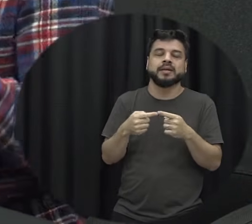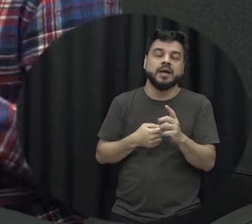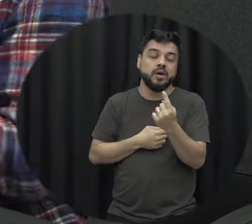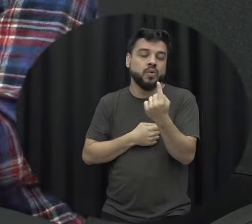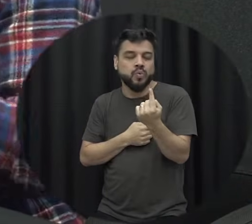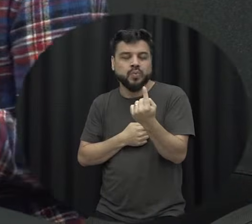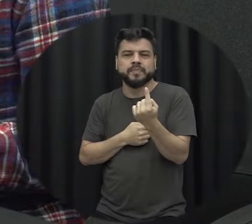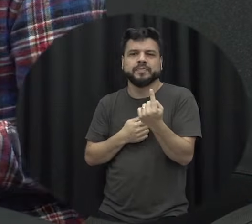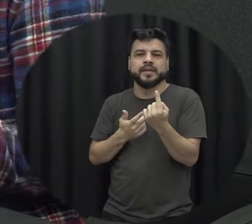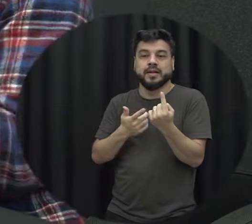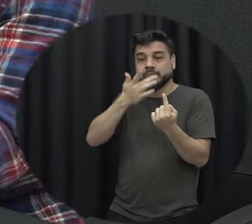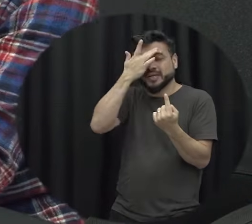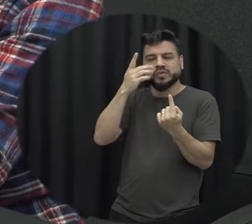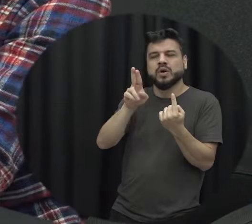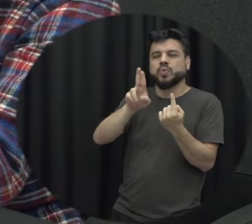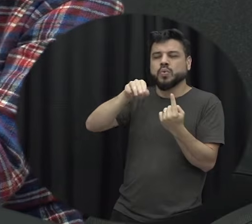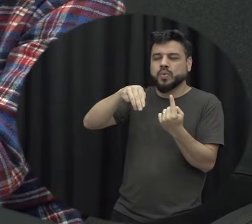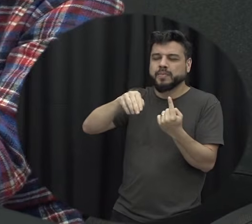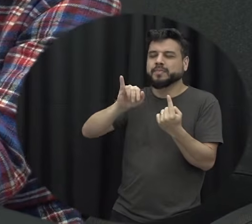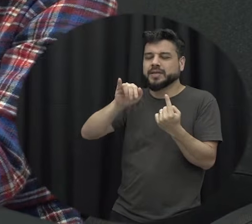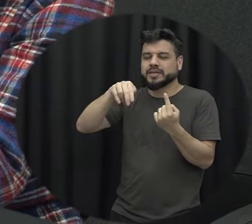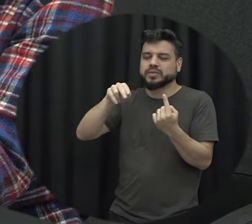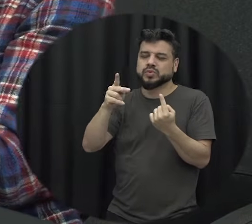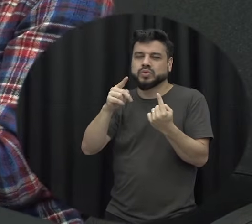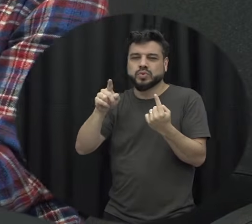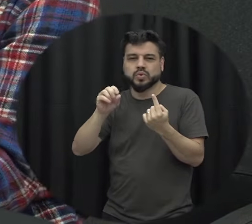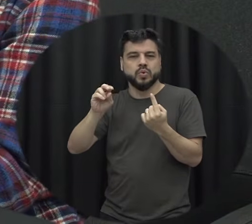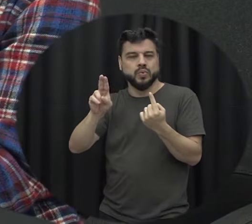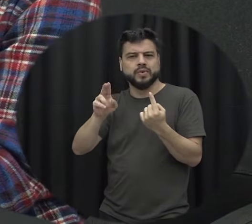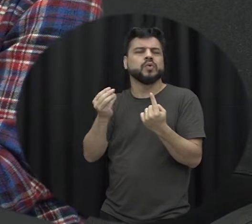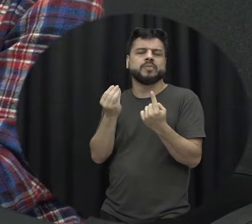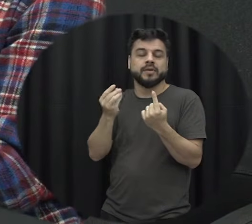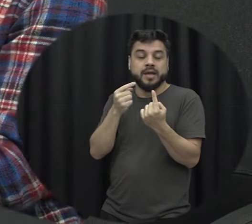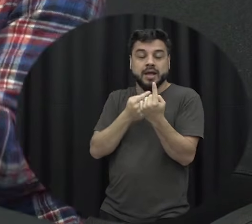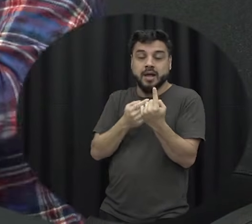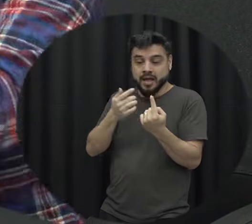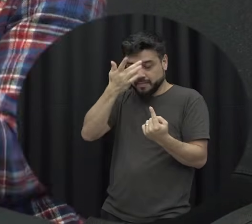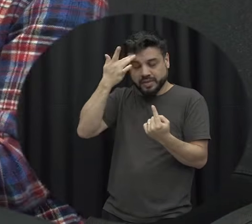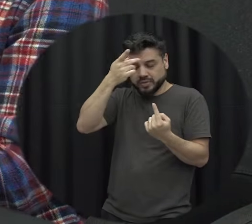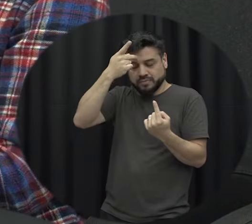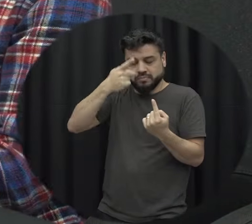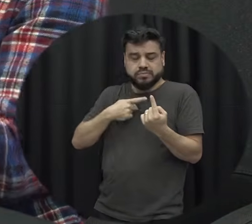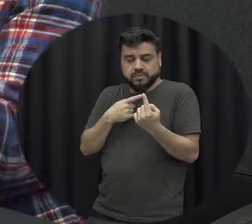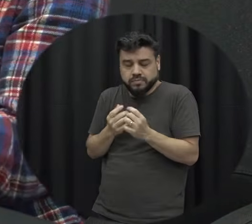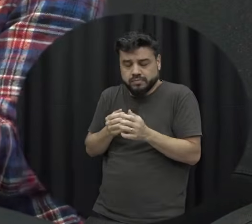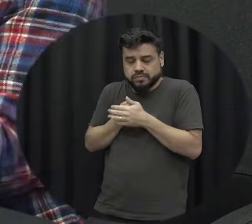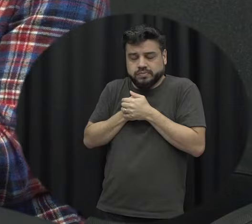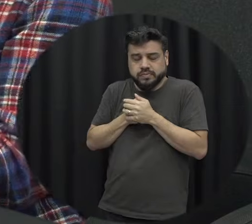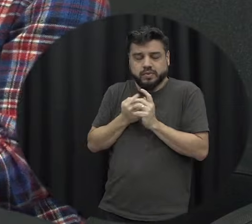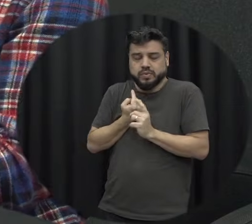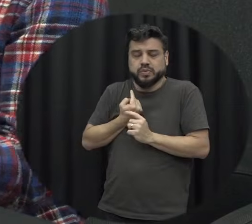né? Na nossa tradução, mas eles usavam uma variação da palavra aquelas duas pessoas